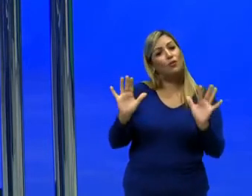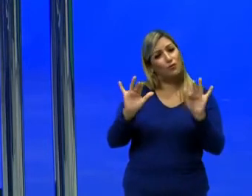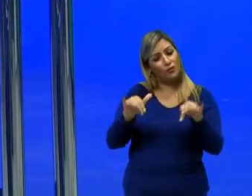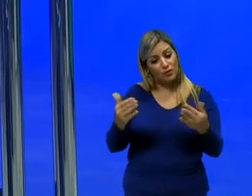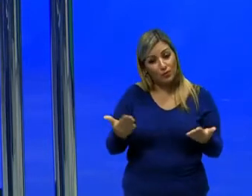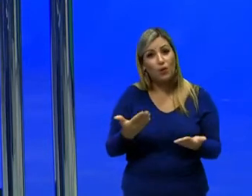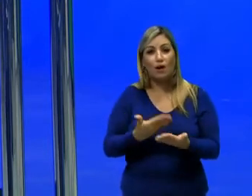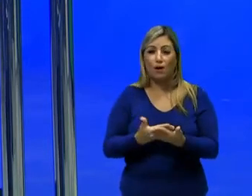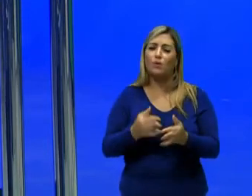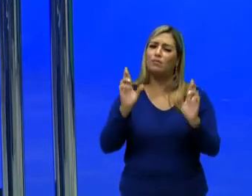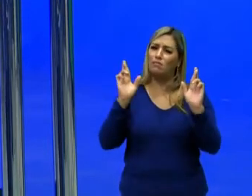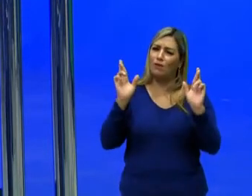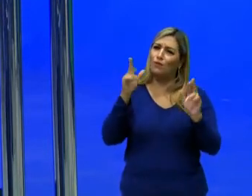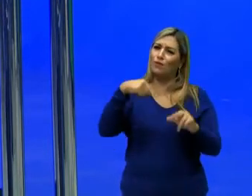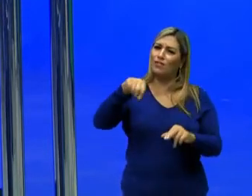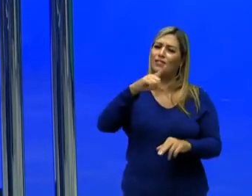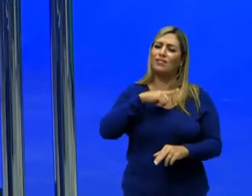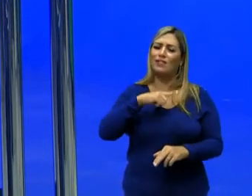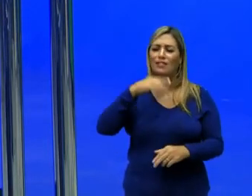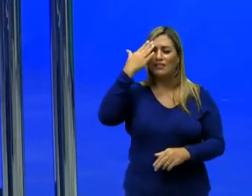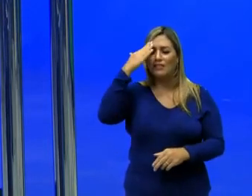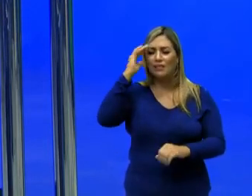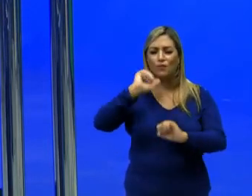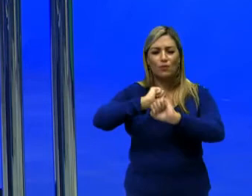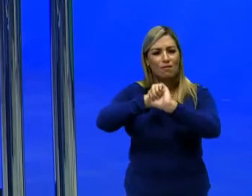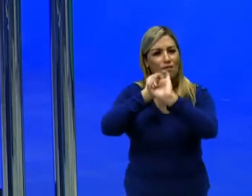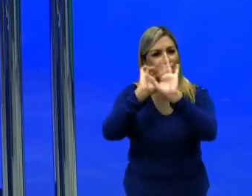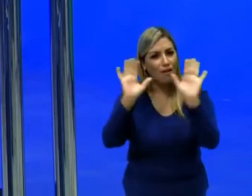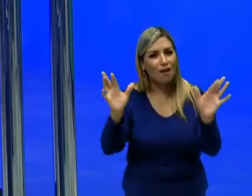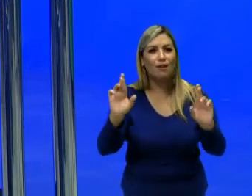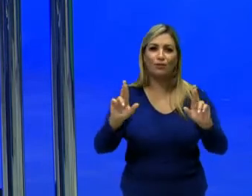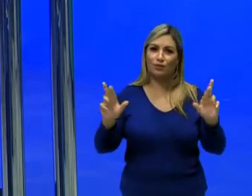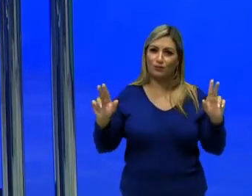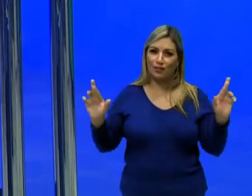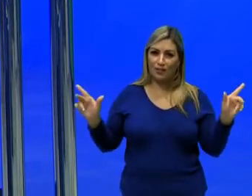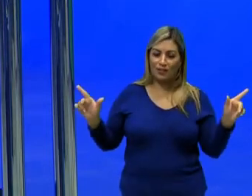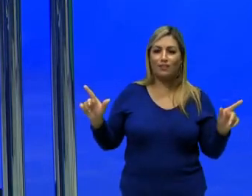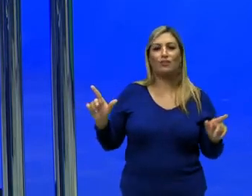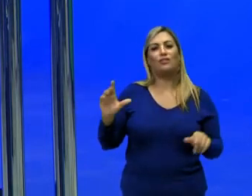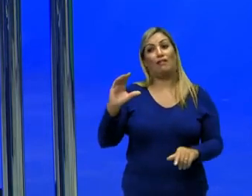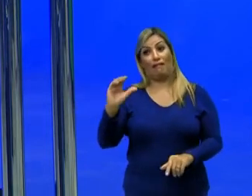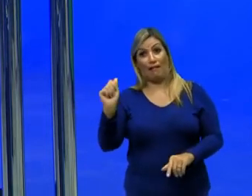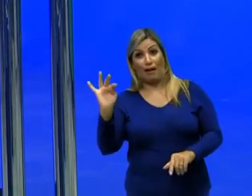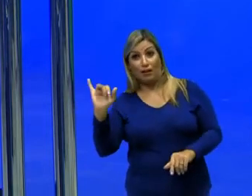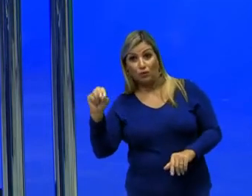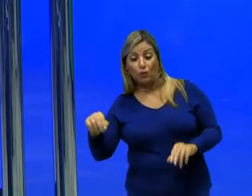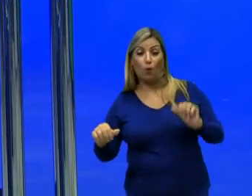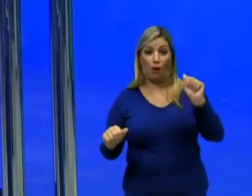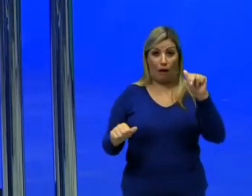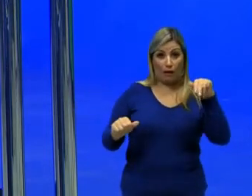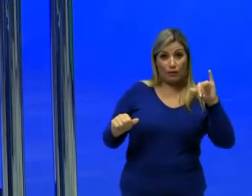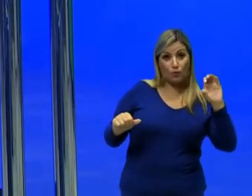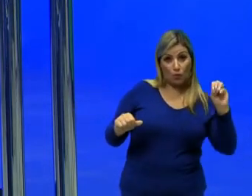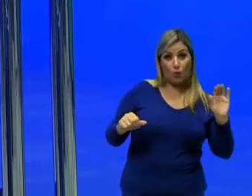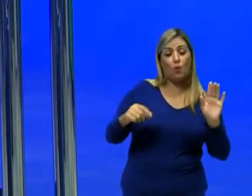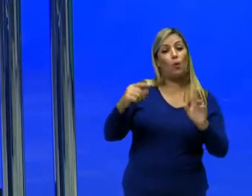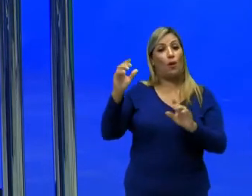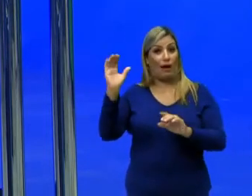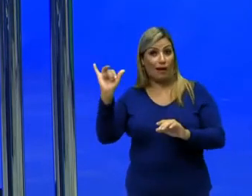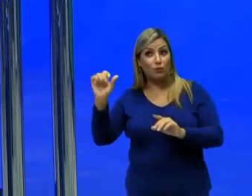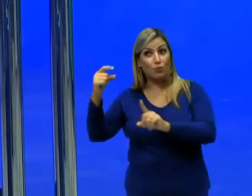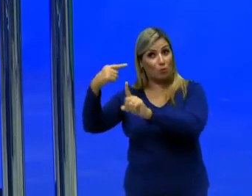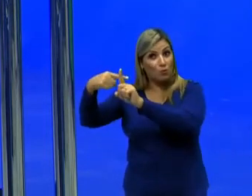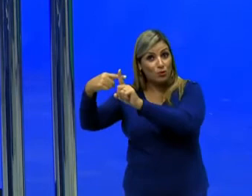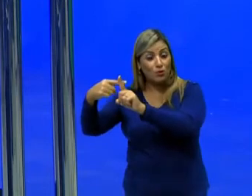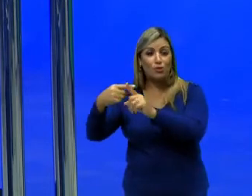aqui nessa aula espero que vocês tenham entendido a diferença entre um pátio e o ânion cátion sinal positivo